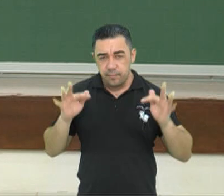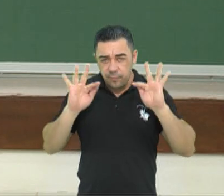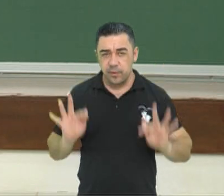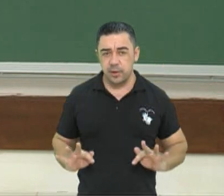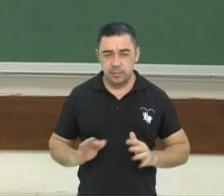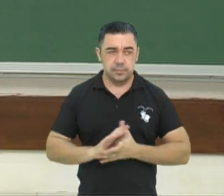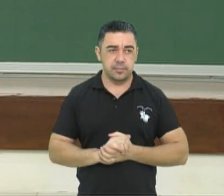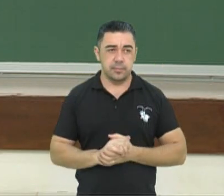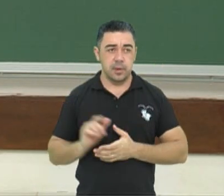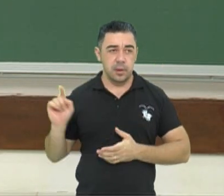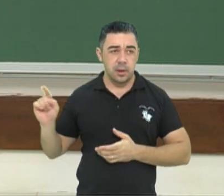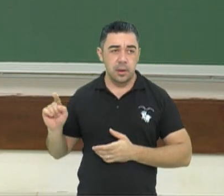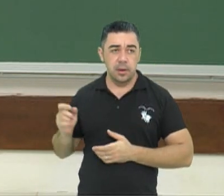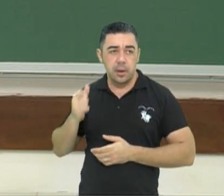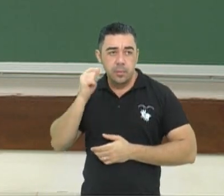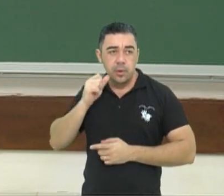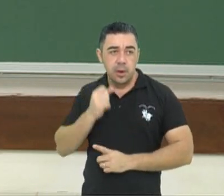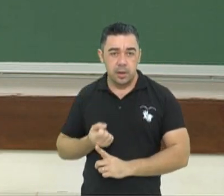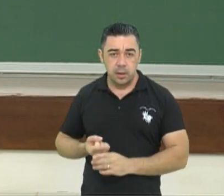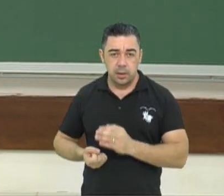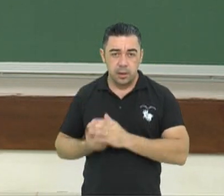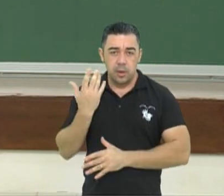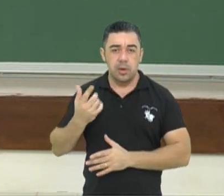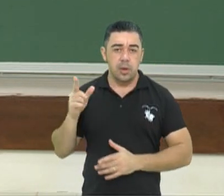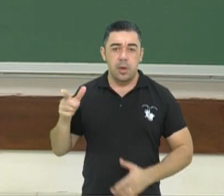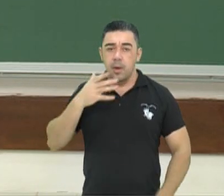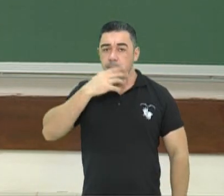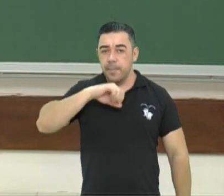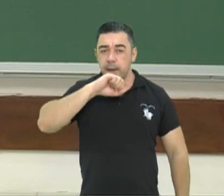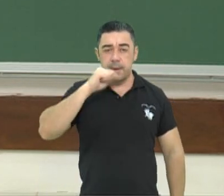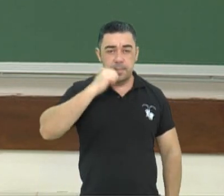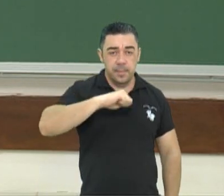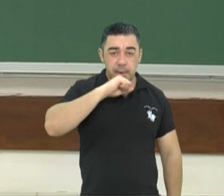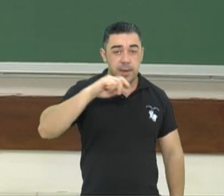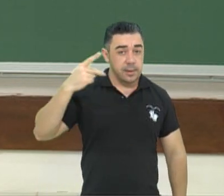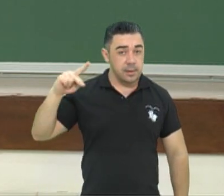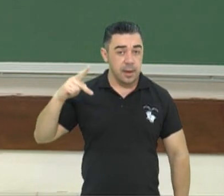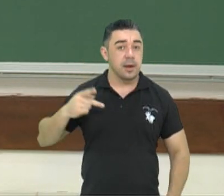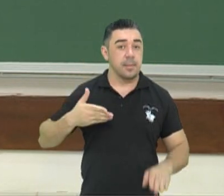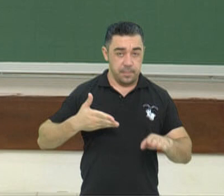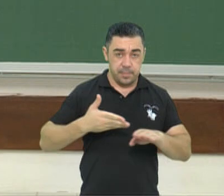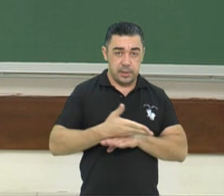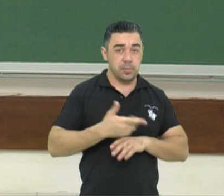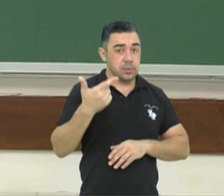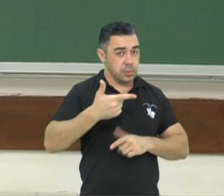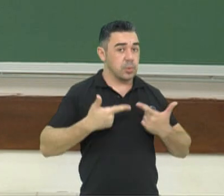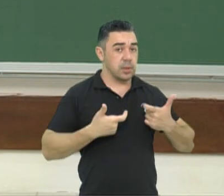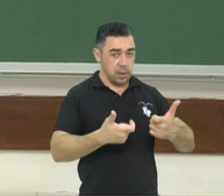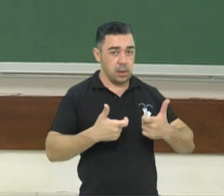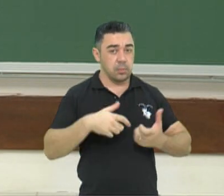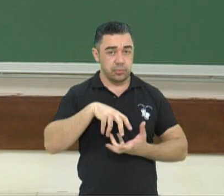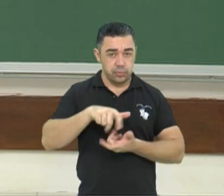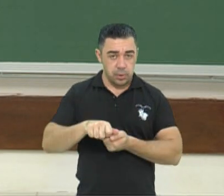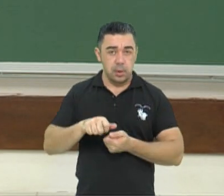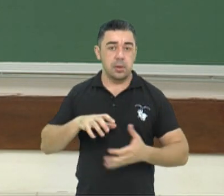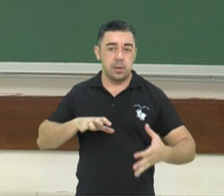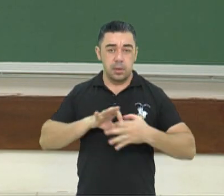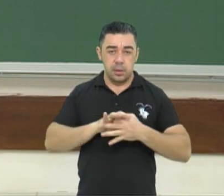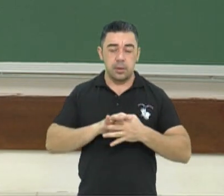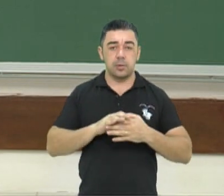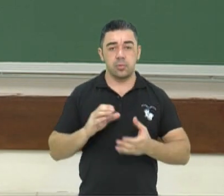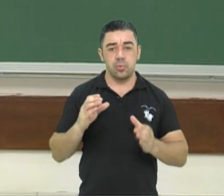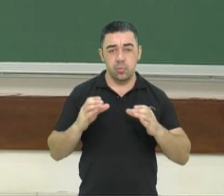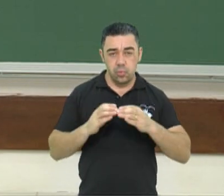A criação da Marina Abramović, como ela foi criada pelos pais que foram heróis de guerra da Segunda Guerra Mundial, eles eram ligados ao Partido